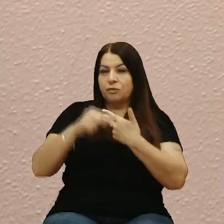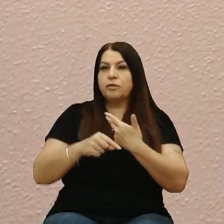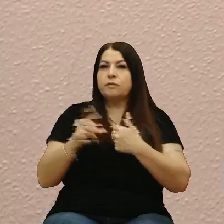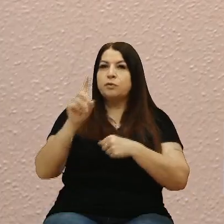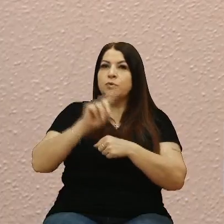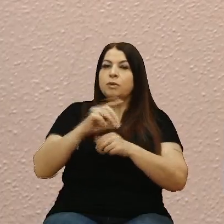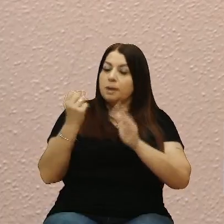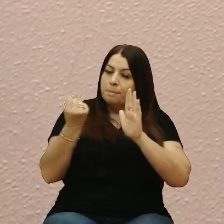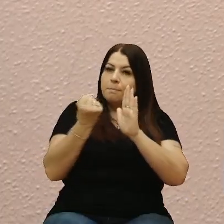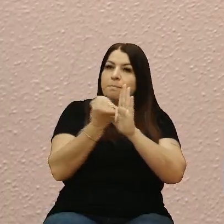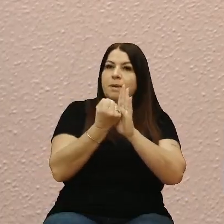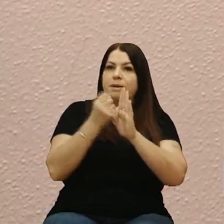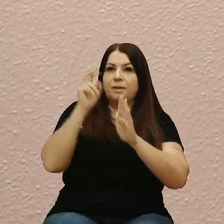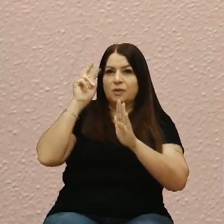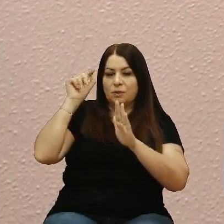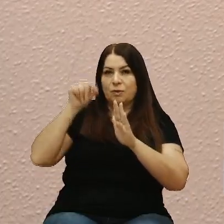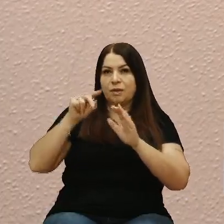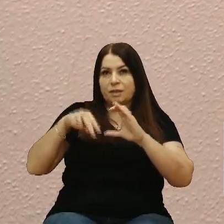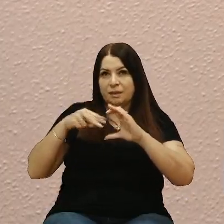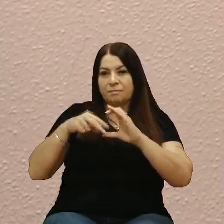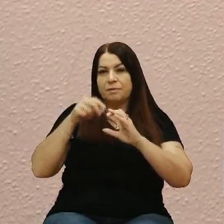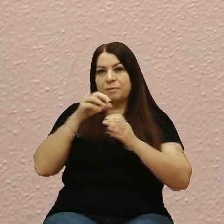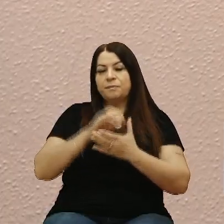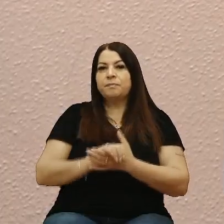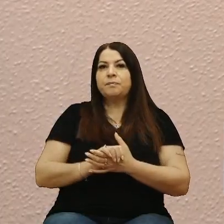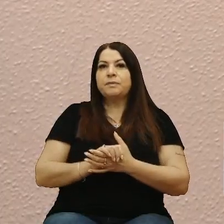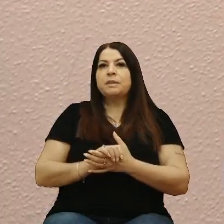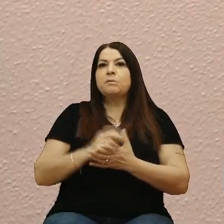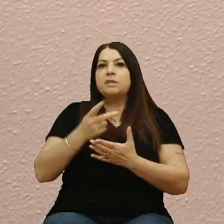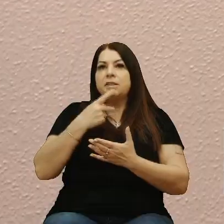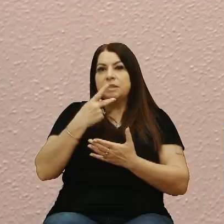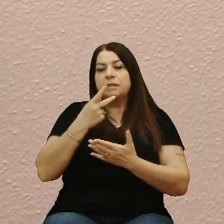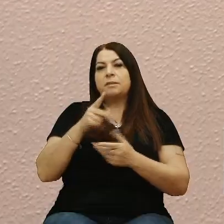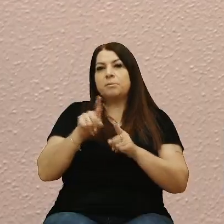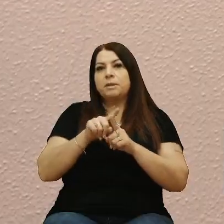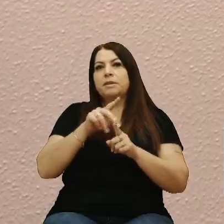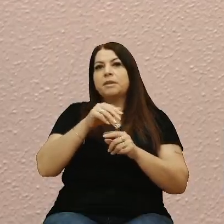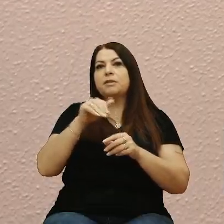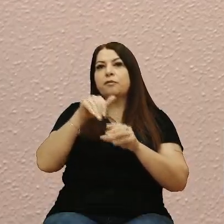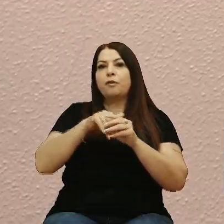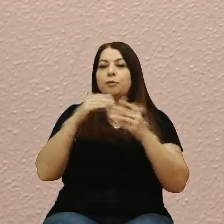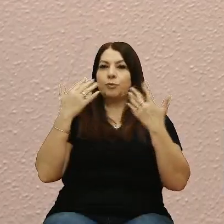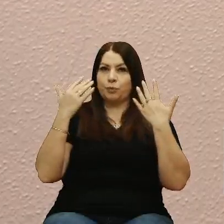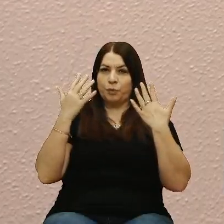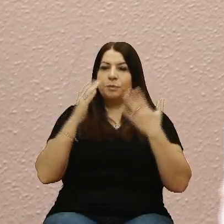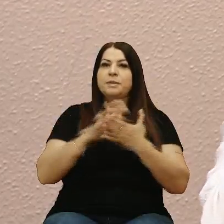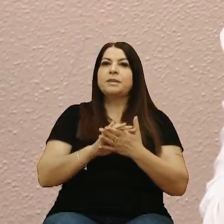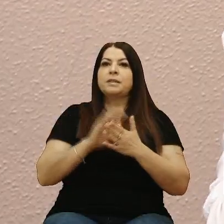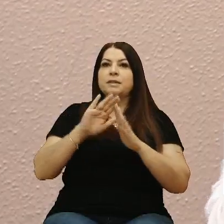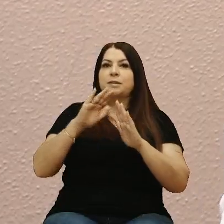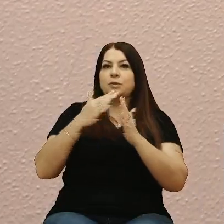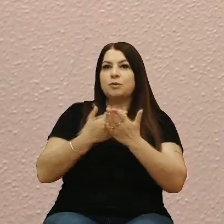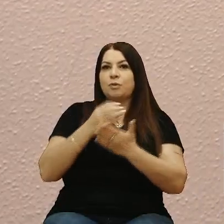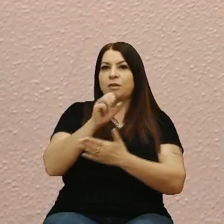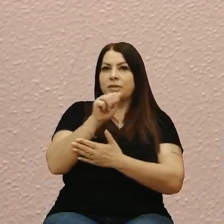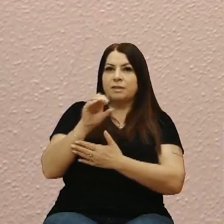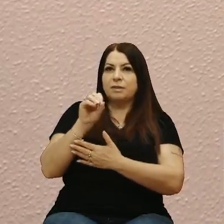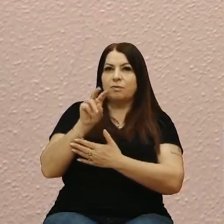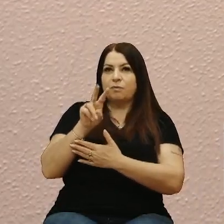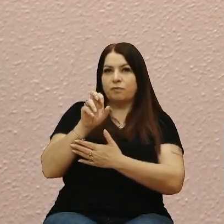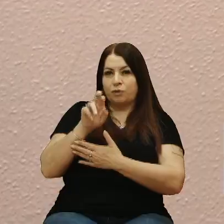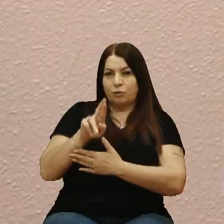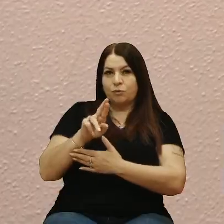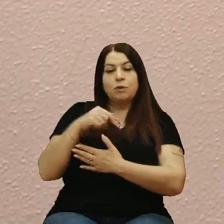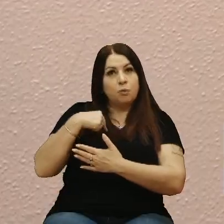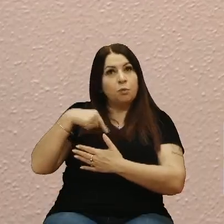dia que marca, né, a nossa história aqui no Legislativo Caxiense. Mas queria, senhor presidente, fazer um voto de congratulação à Escola São Vítor, onde eu